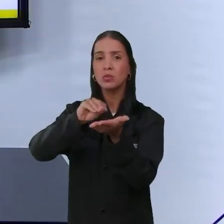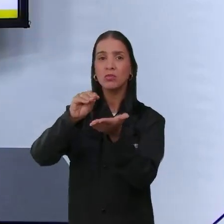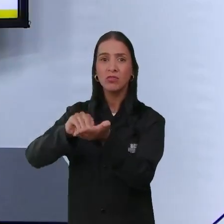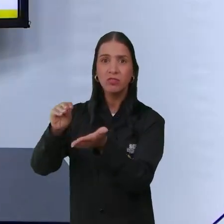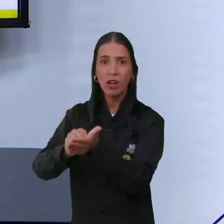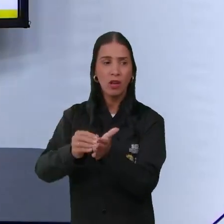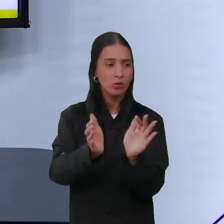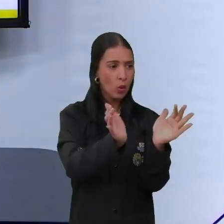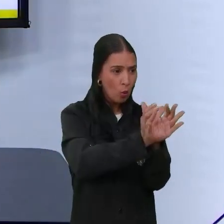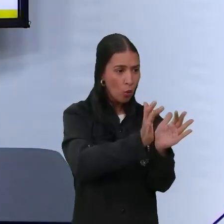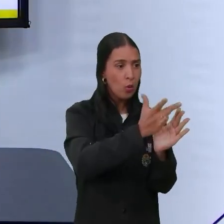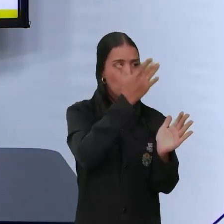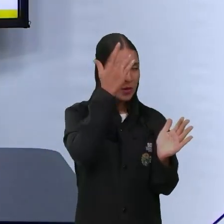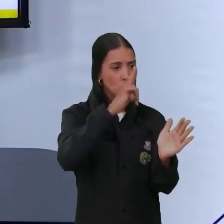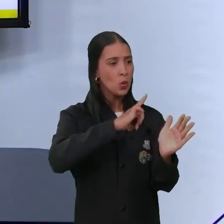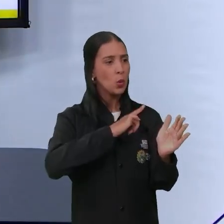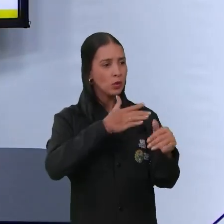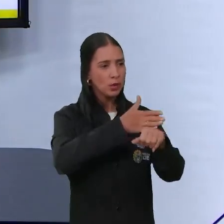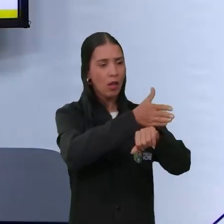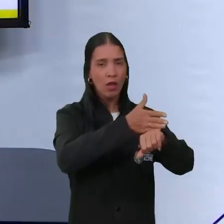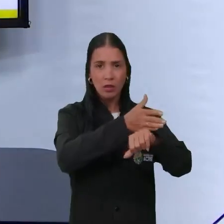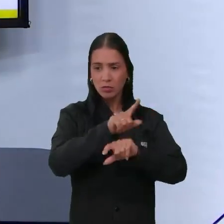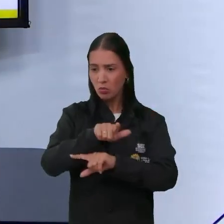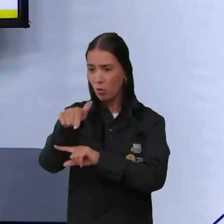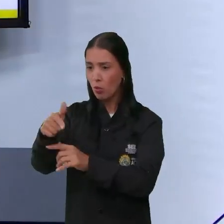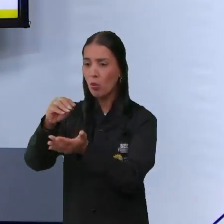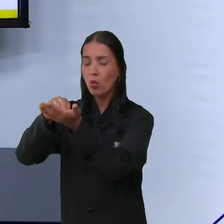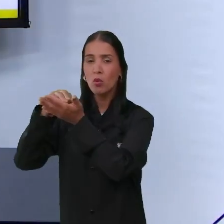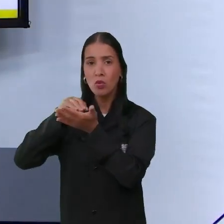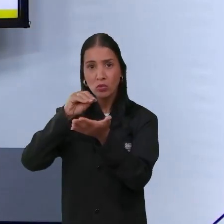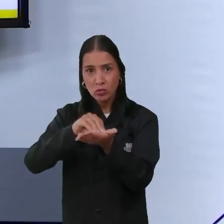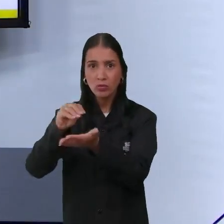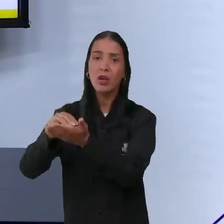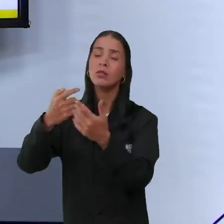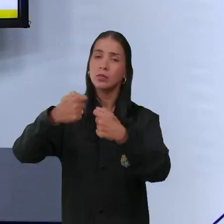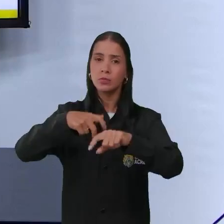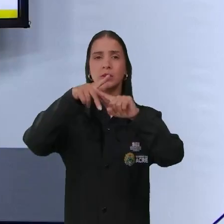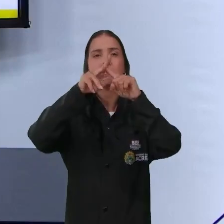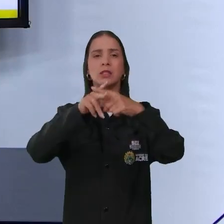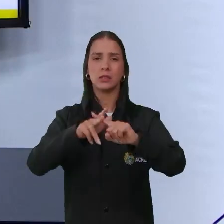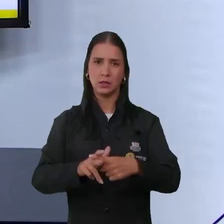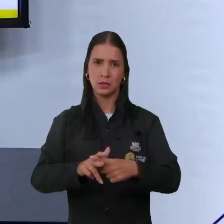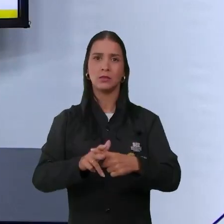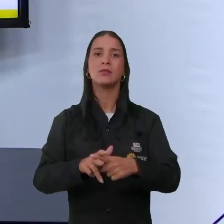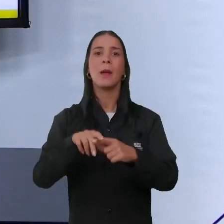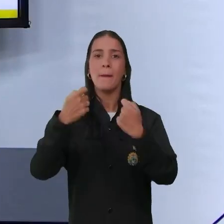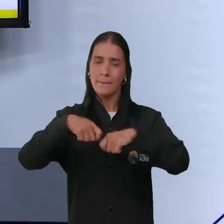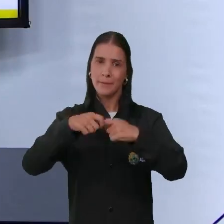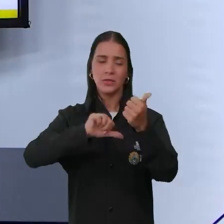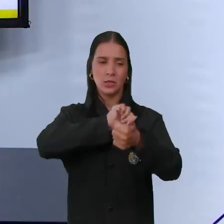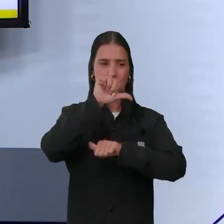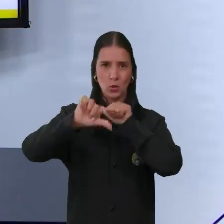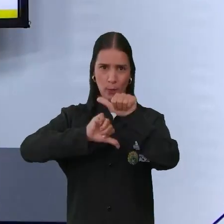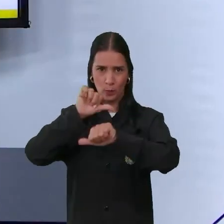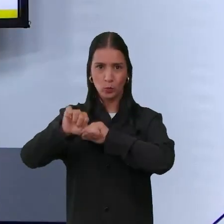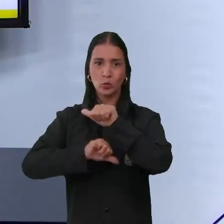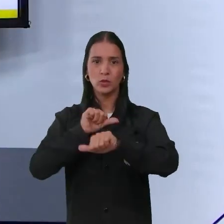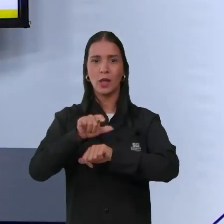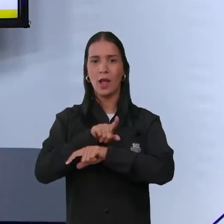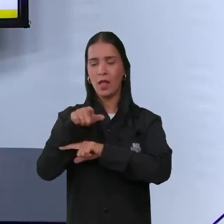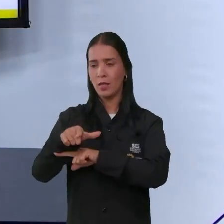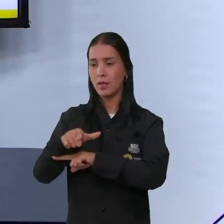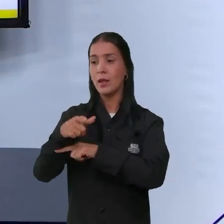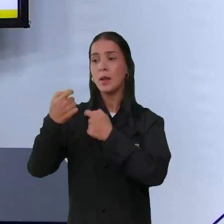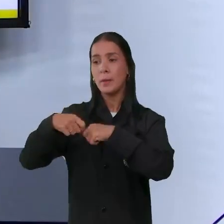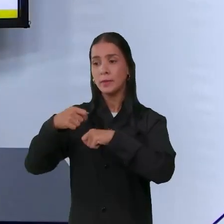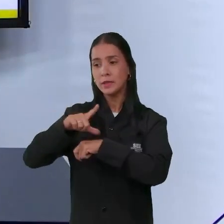pessoas e para outros não. Para outros grupos não. Então precisa corrigir esses erros. Isso aqui precisa ser minimizado, se